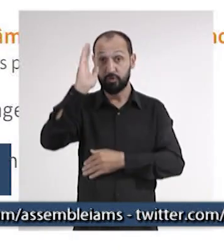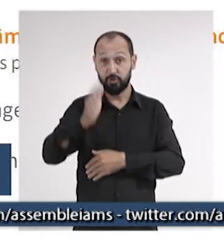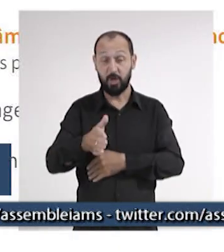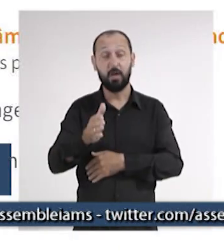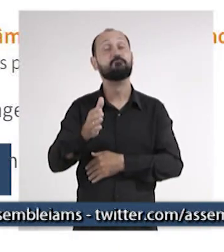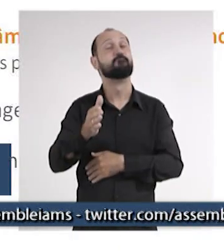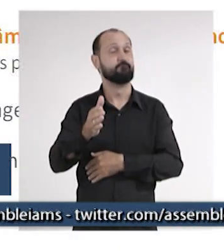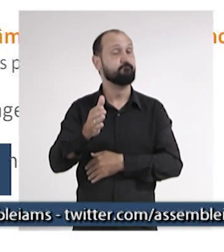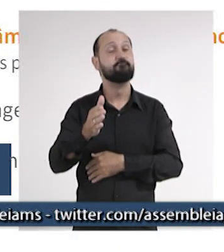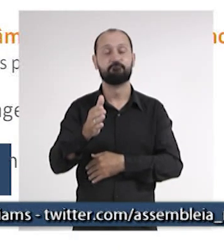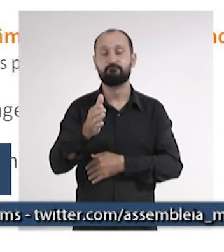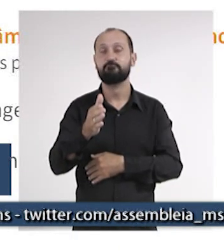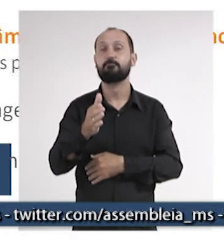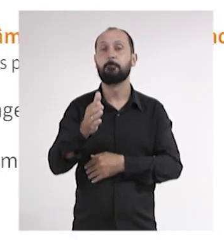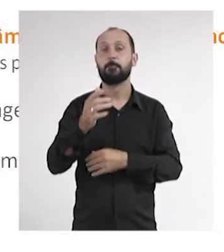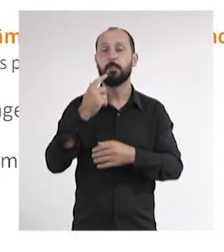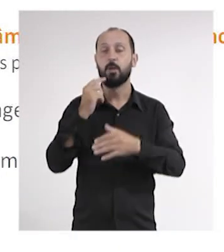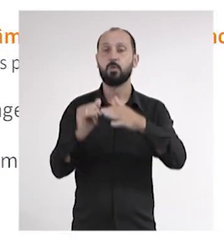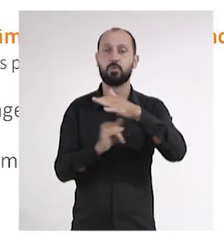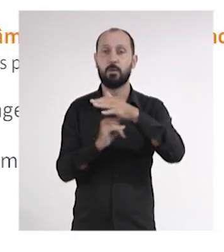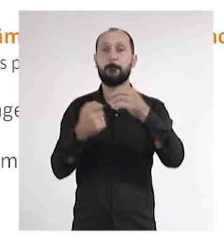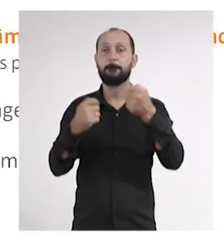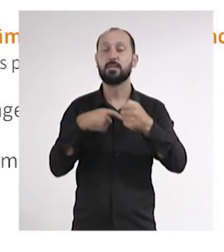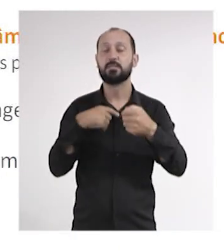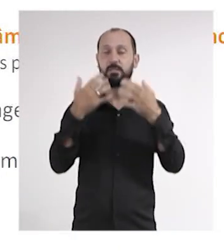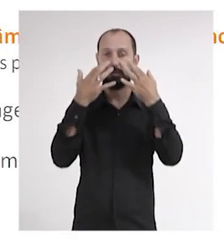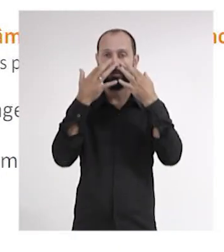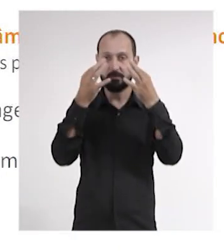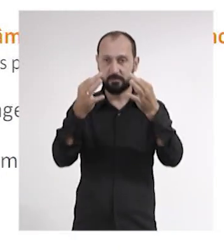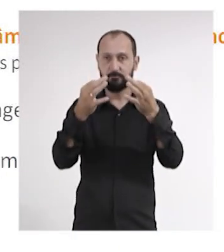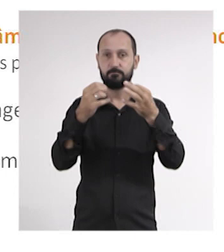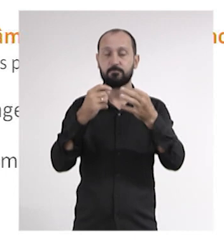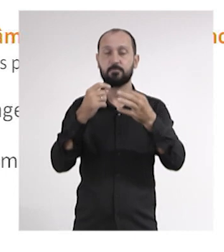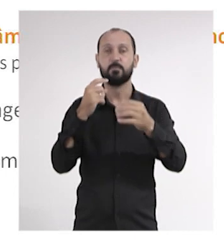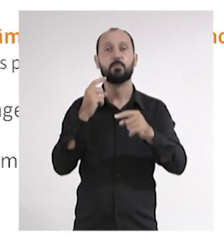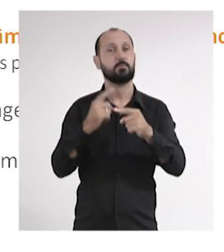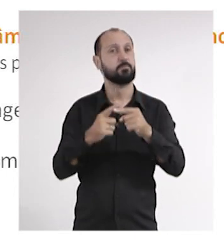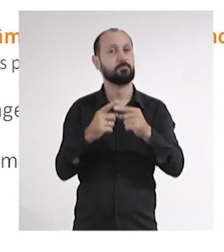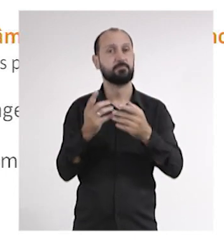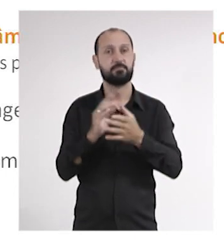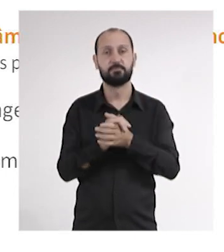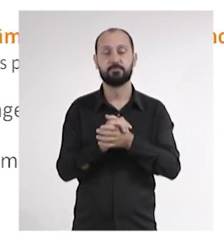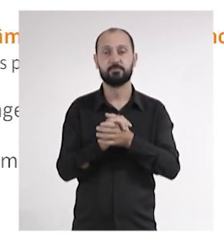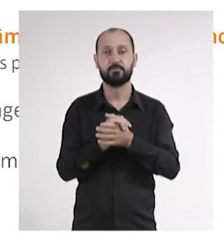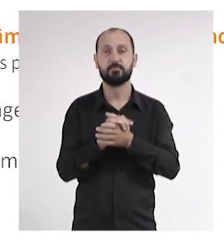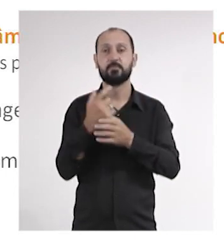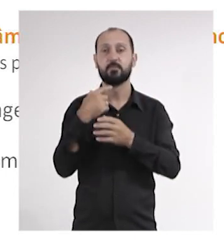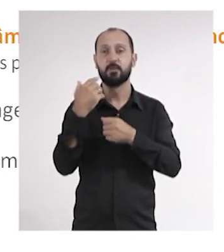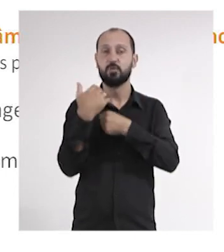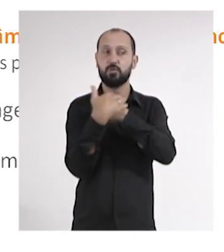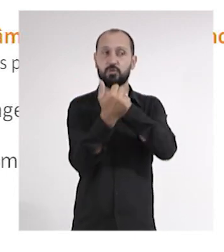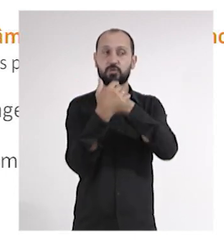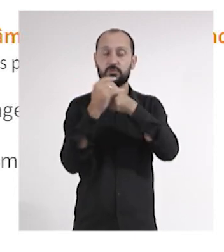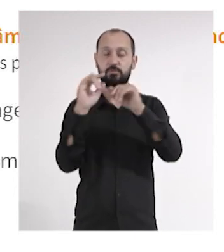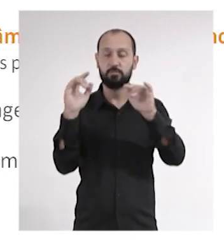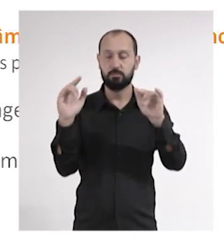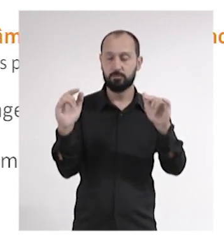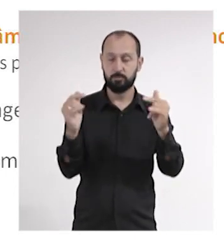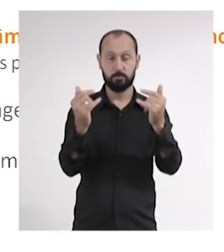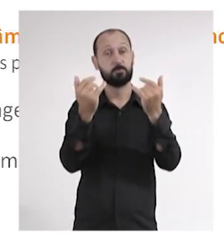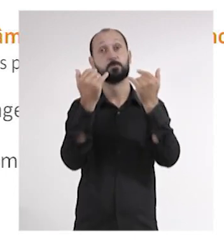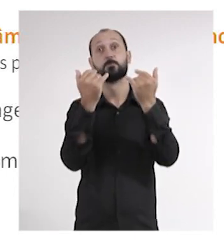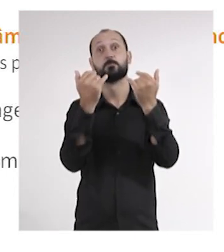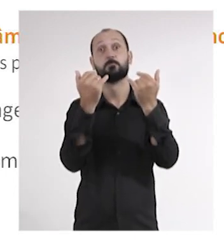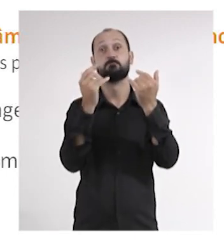também um instituto que merece bastante destaque porque atrai para o olhar vigilante sobre